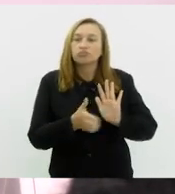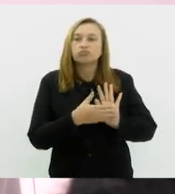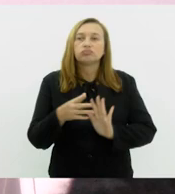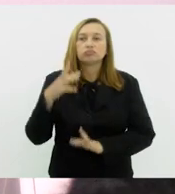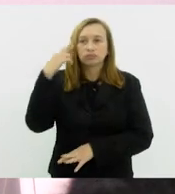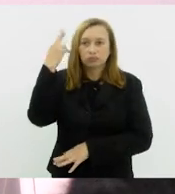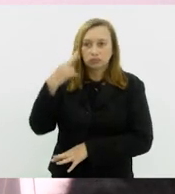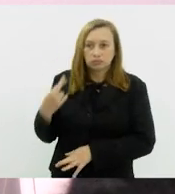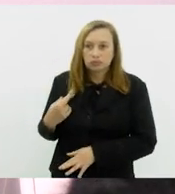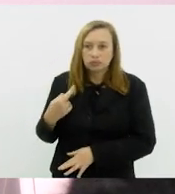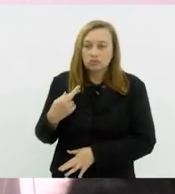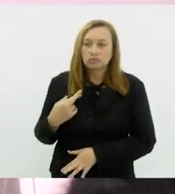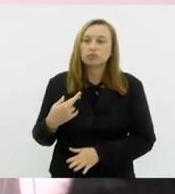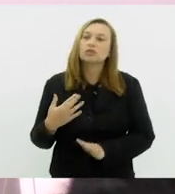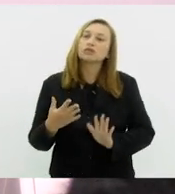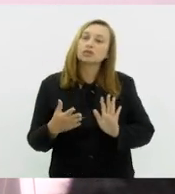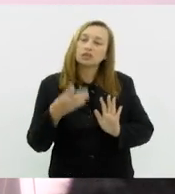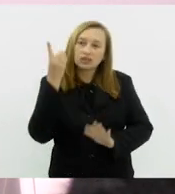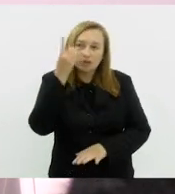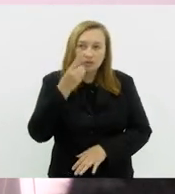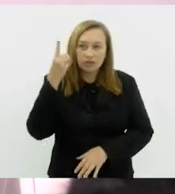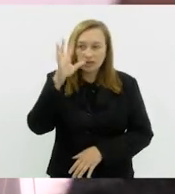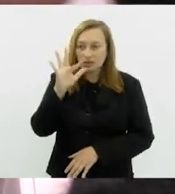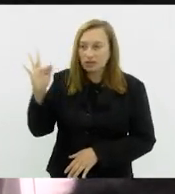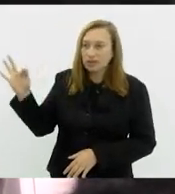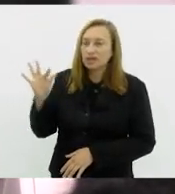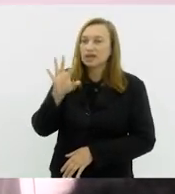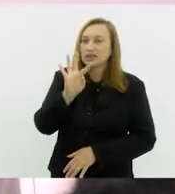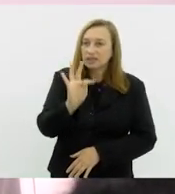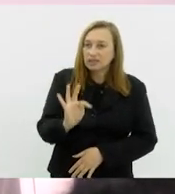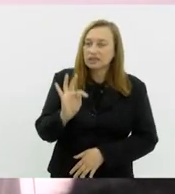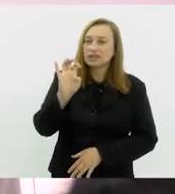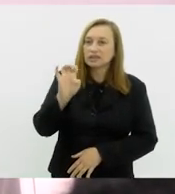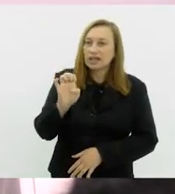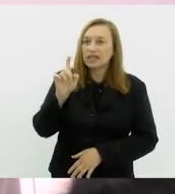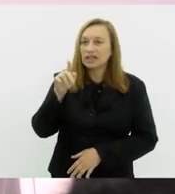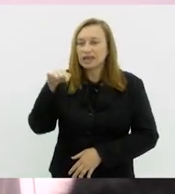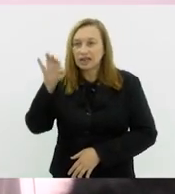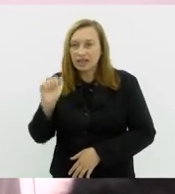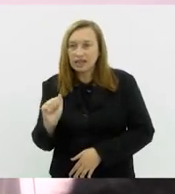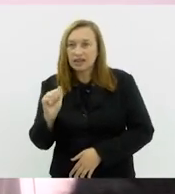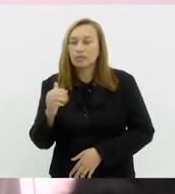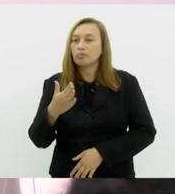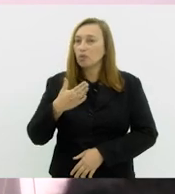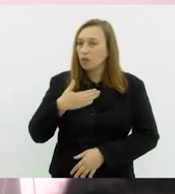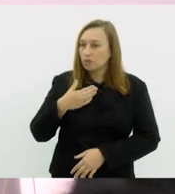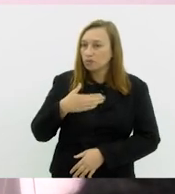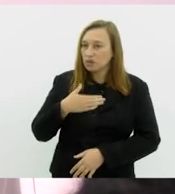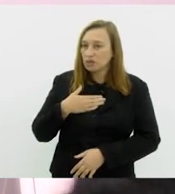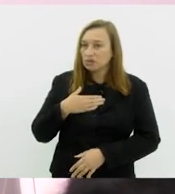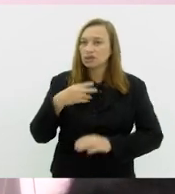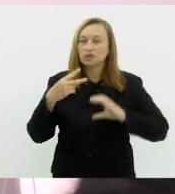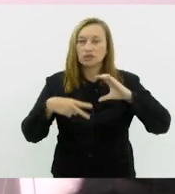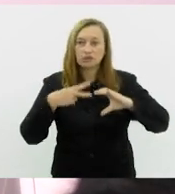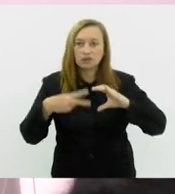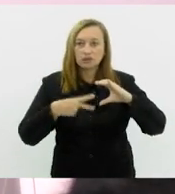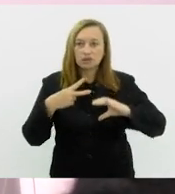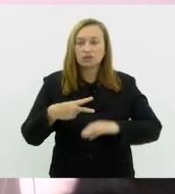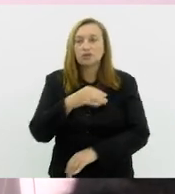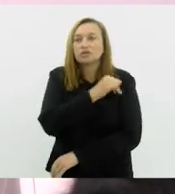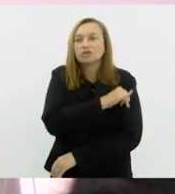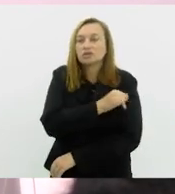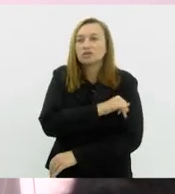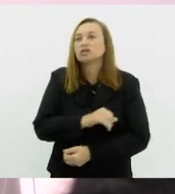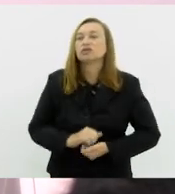isso, políticas propostas pela nossa deputada federal Tarília Petroni também, políticas propostas por mim no âmbito na Câmara Municipal do Rio de Janeiro fazem